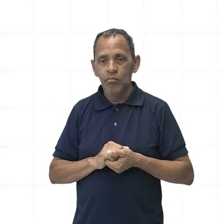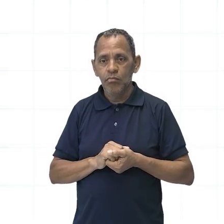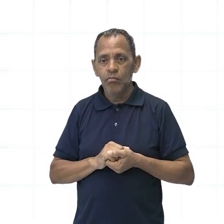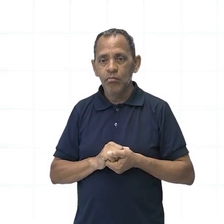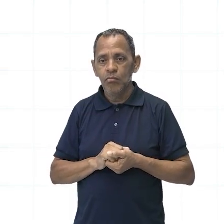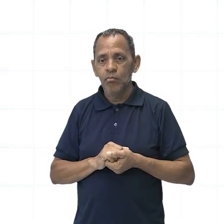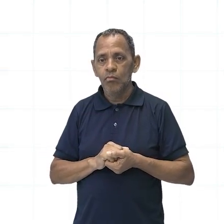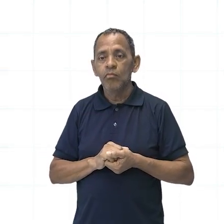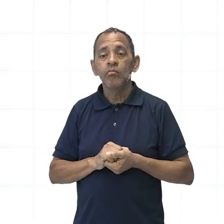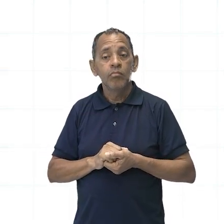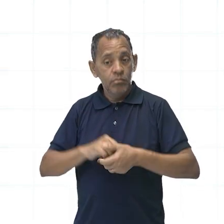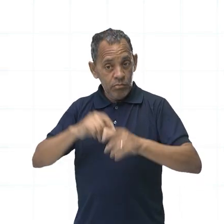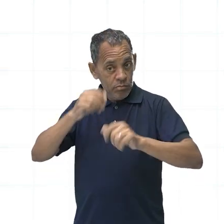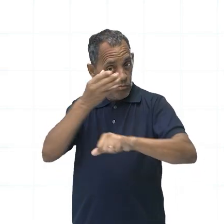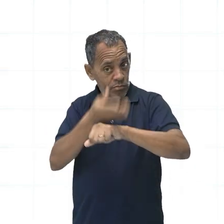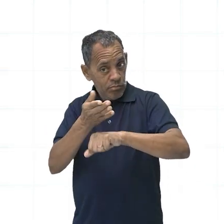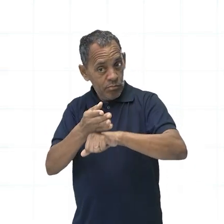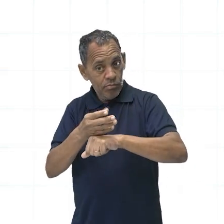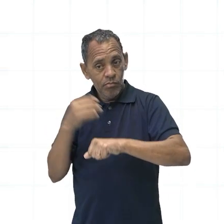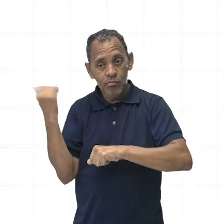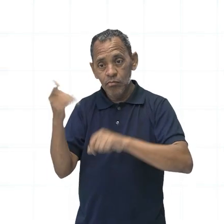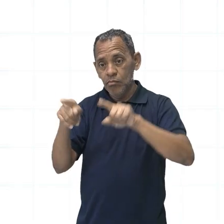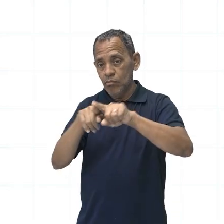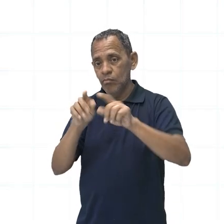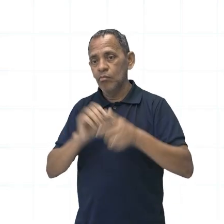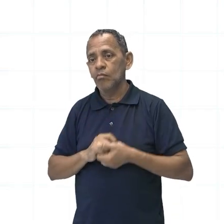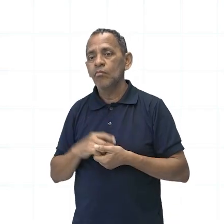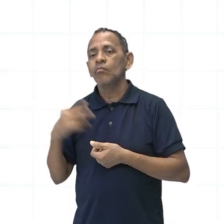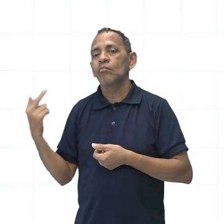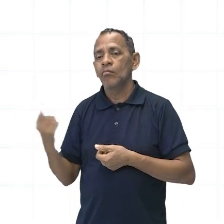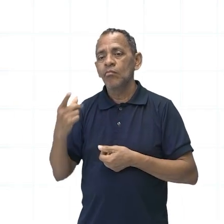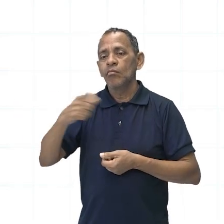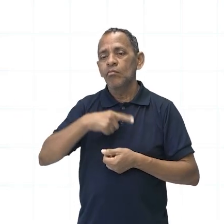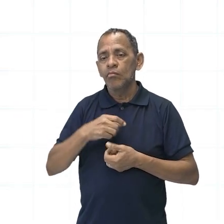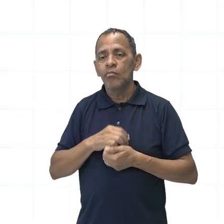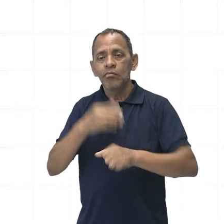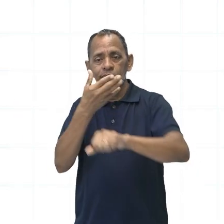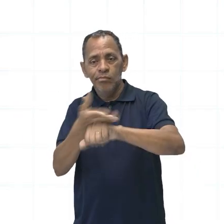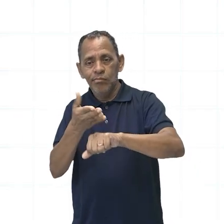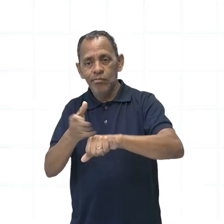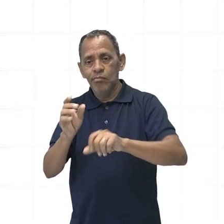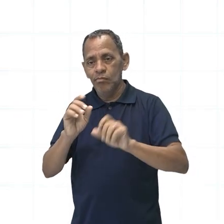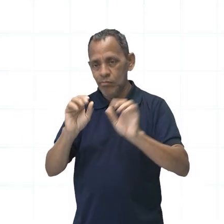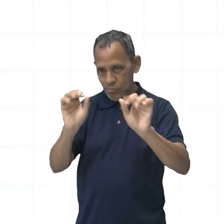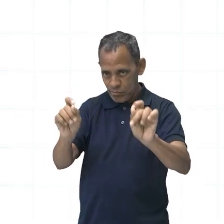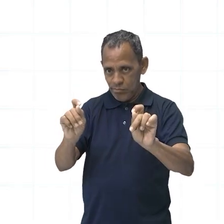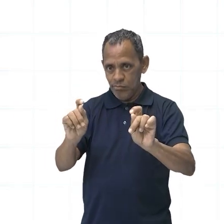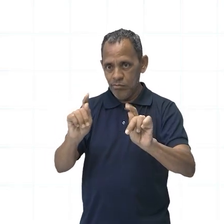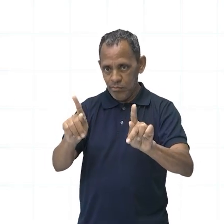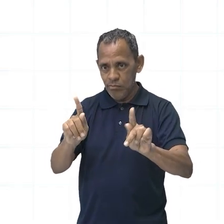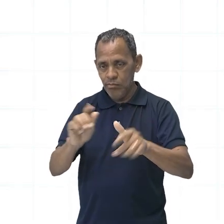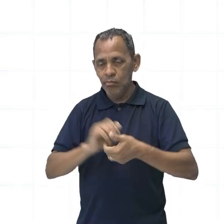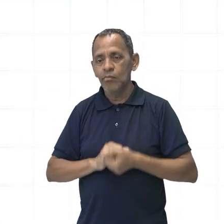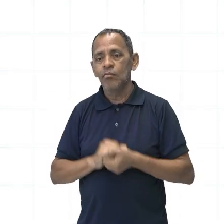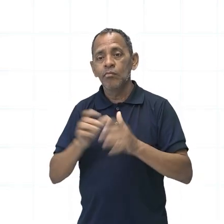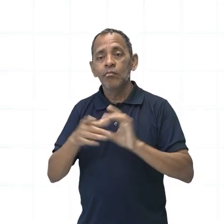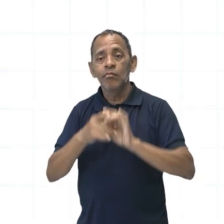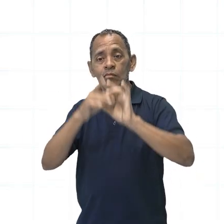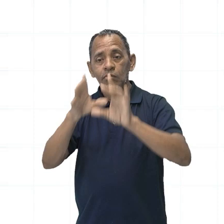são ferramentas essenciais que enriquecem a prática artística. Elas permitem que